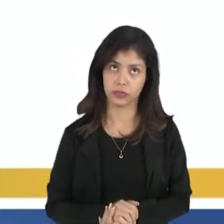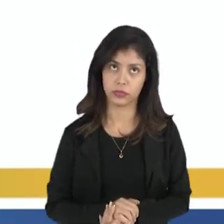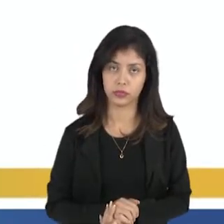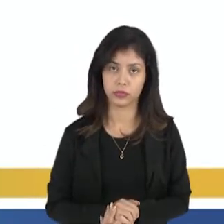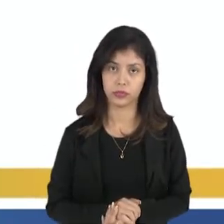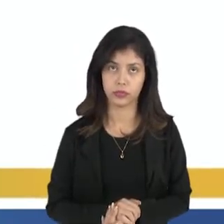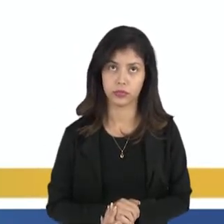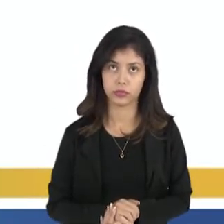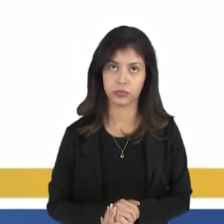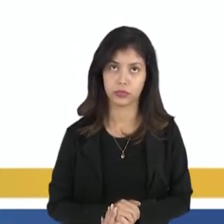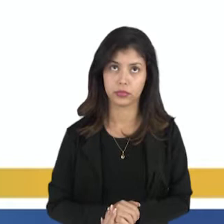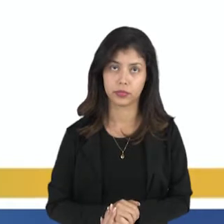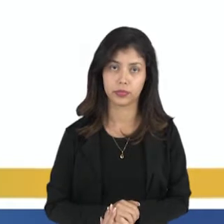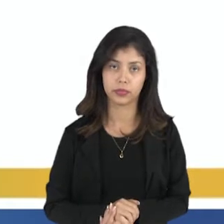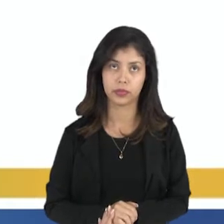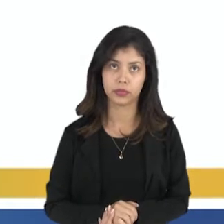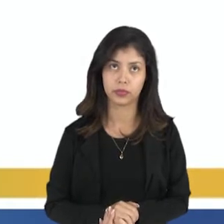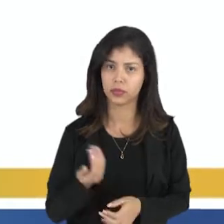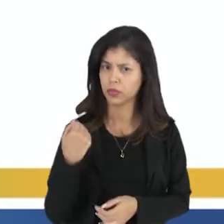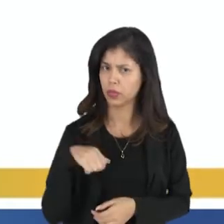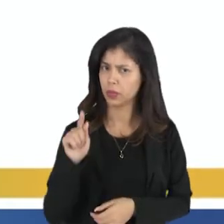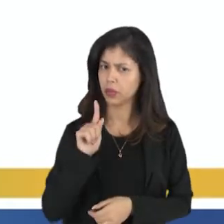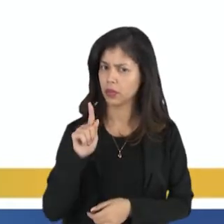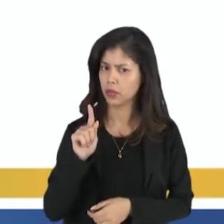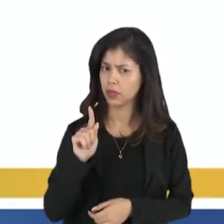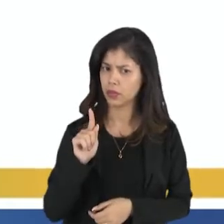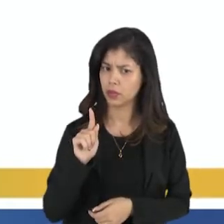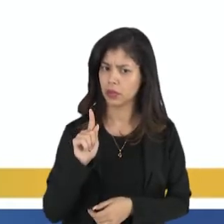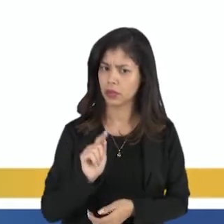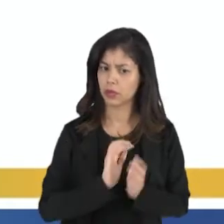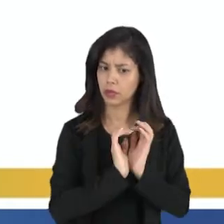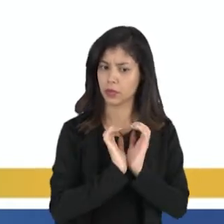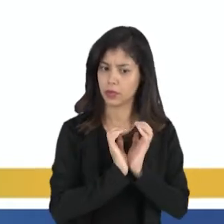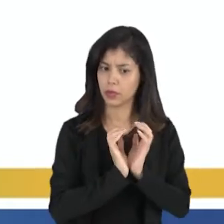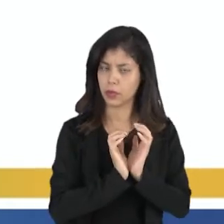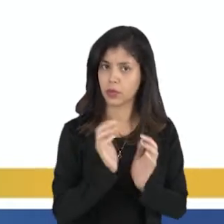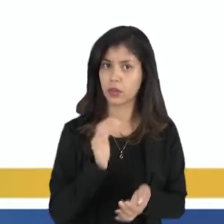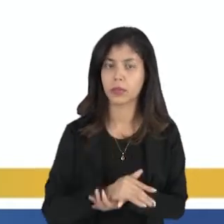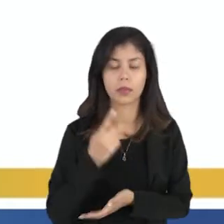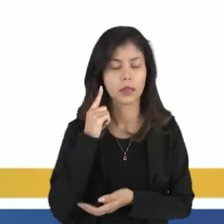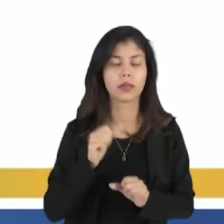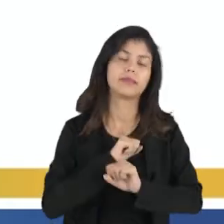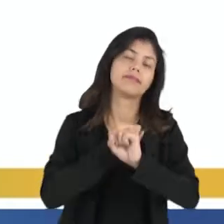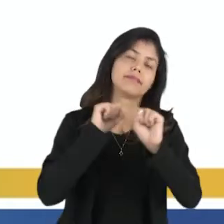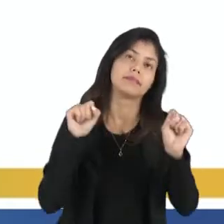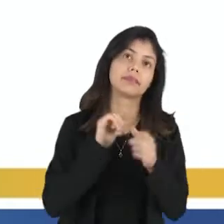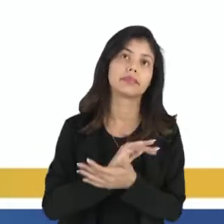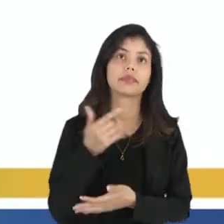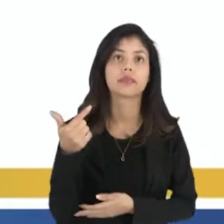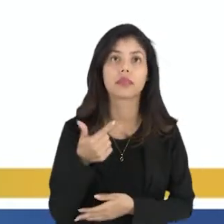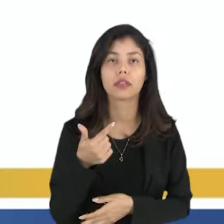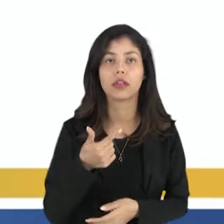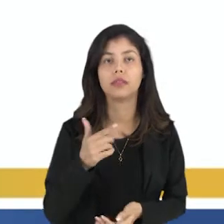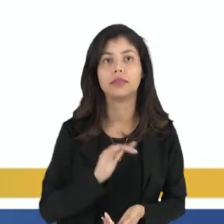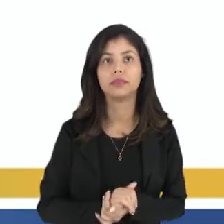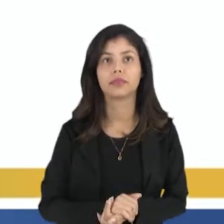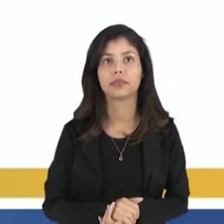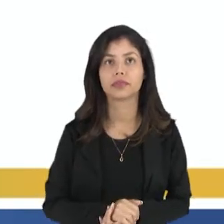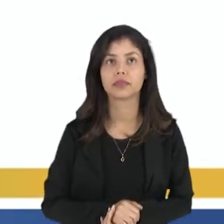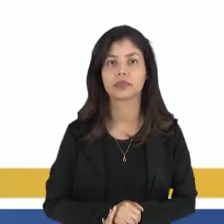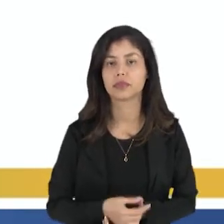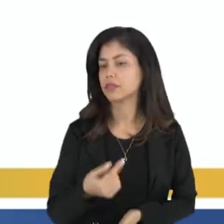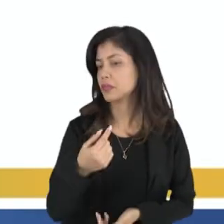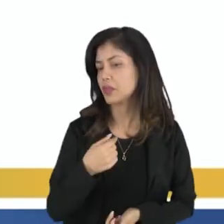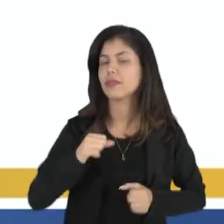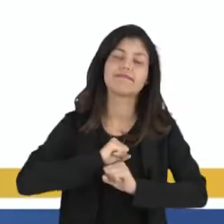"I don't need to set an alarm." Eu não preciso colocar um alarme. No segundo quadrinho ele diz: "I wake up